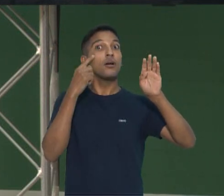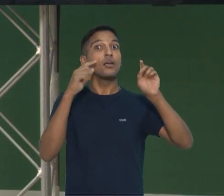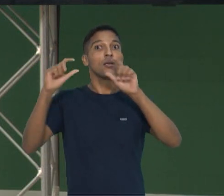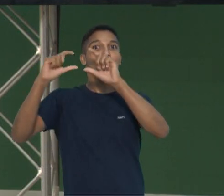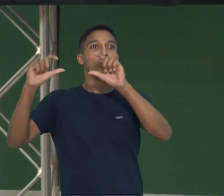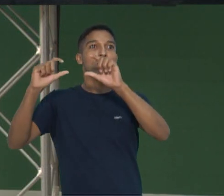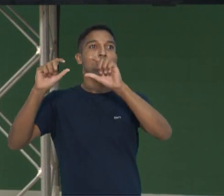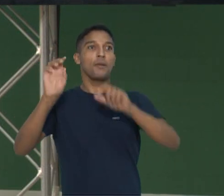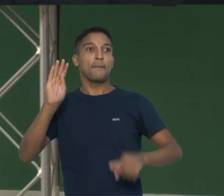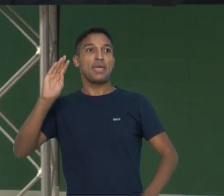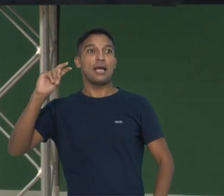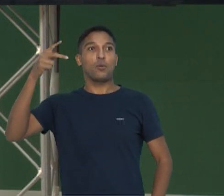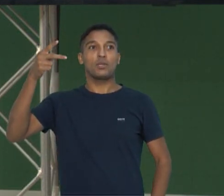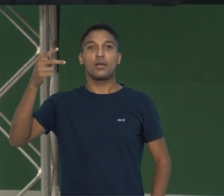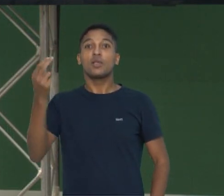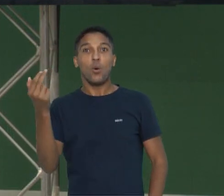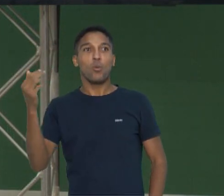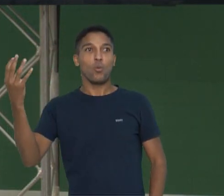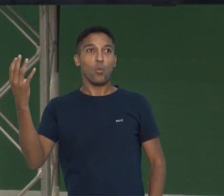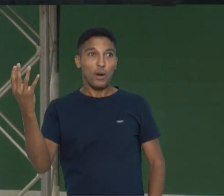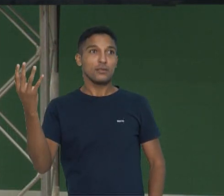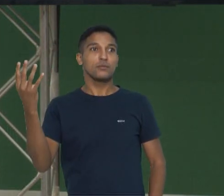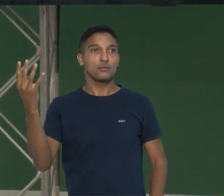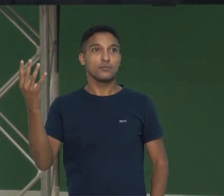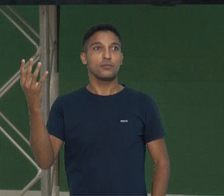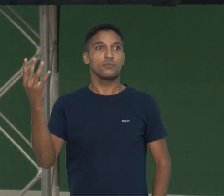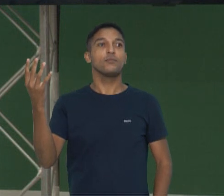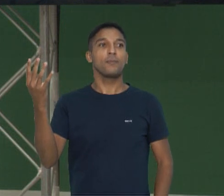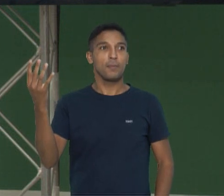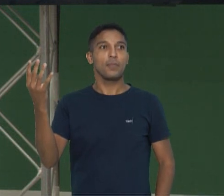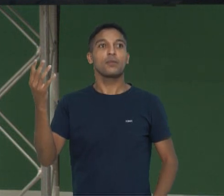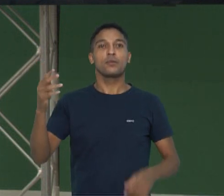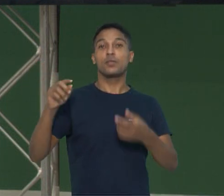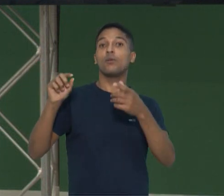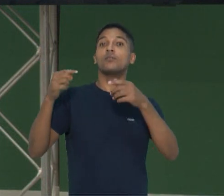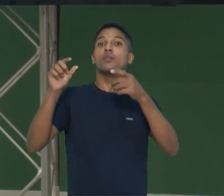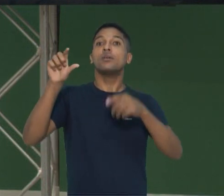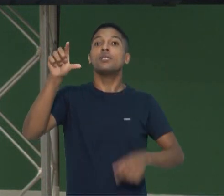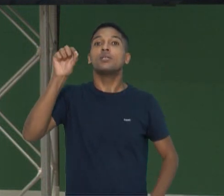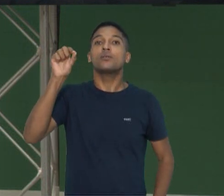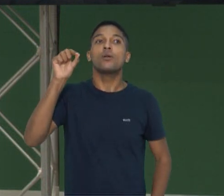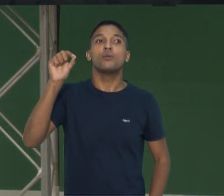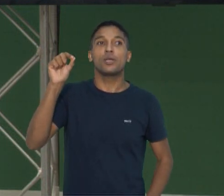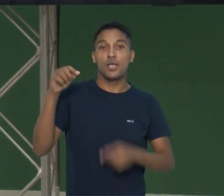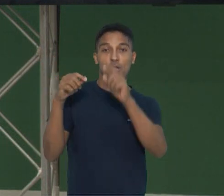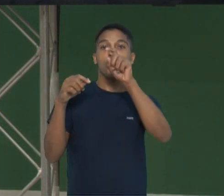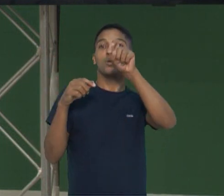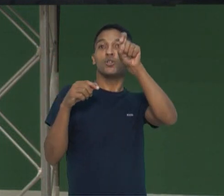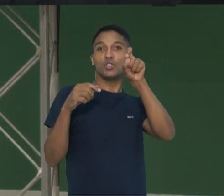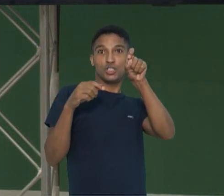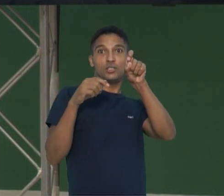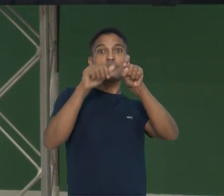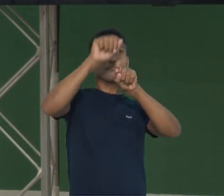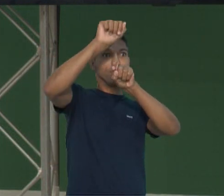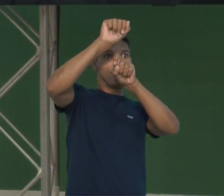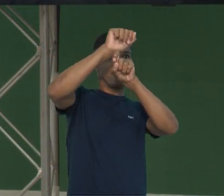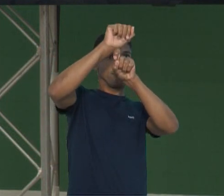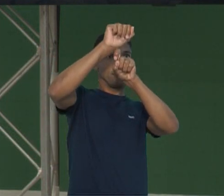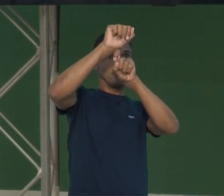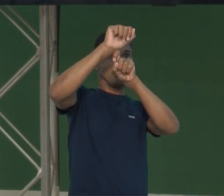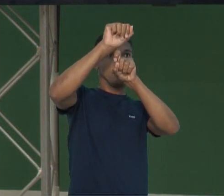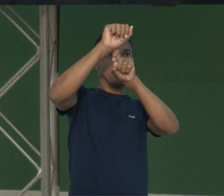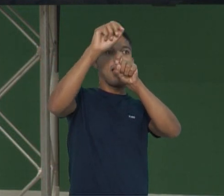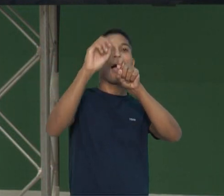para escrever a equação da hipérbole. Então, escolho aquela equação onde o x está acima do A ao quadrado. Então,